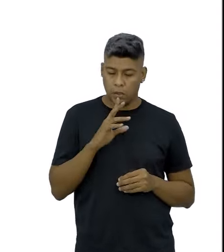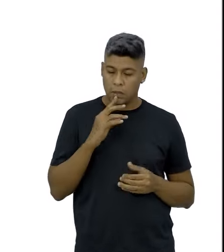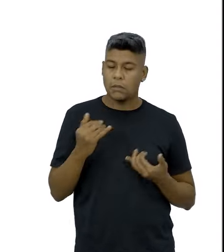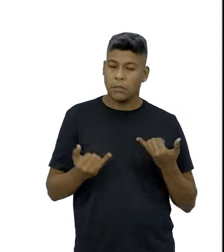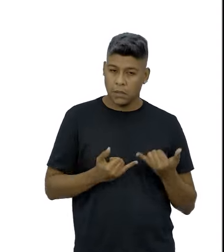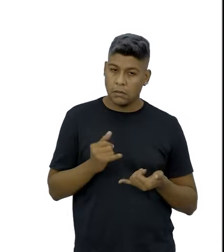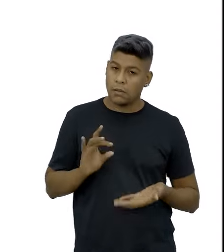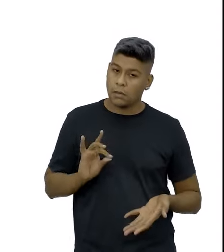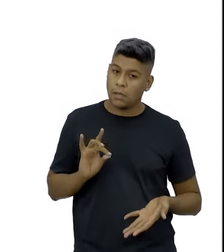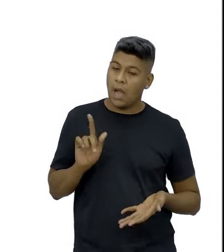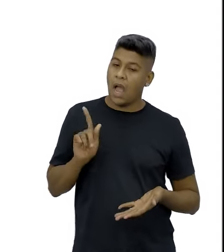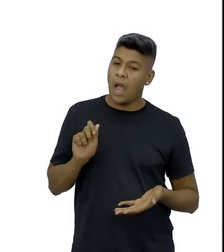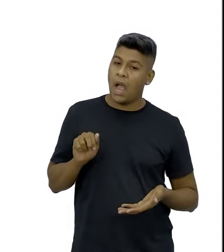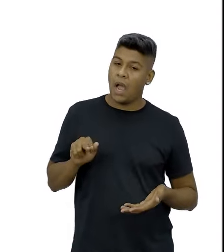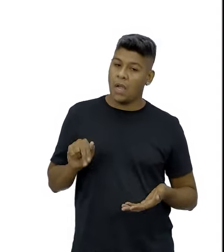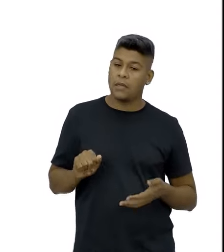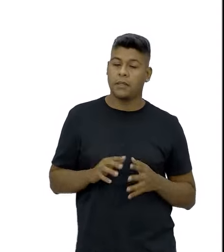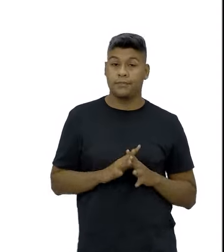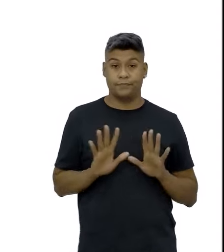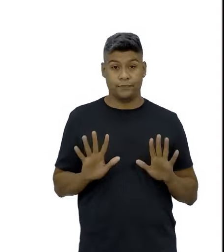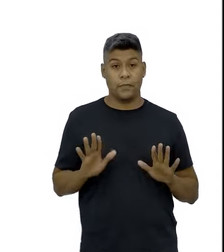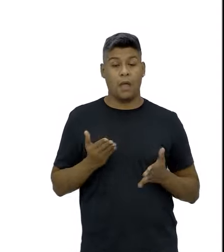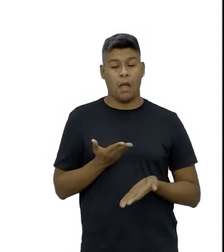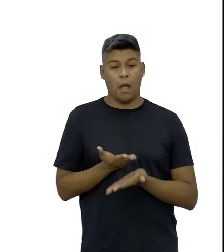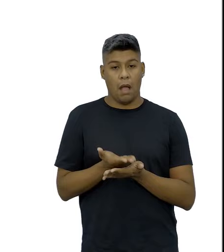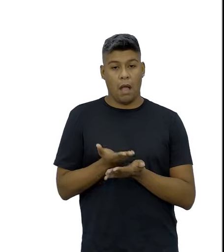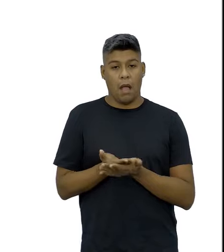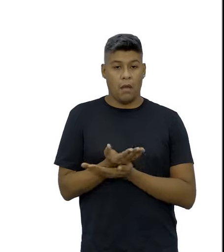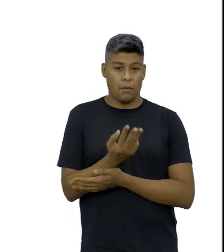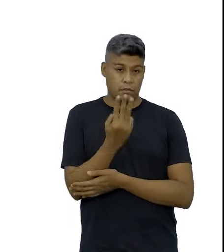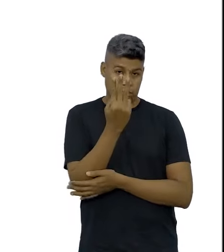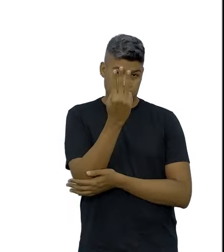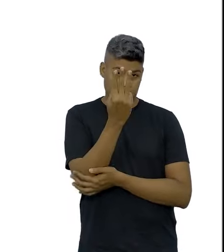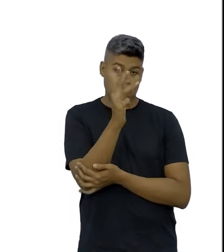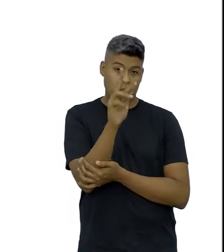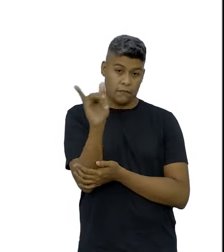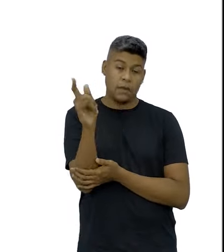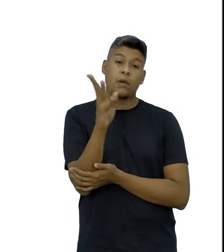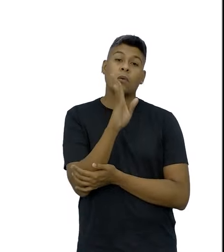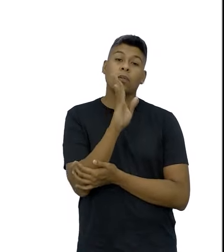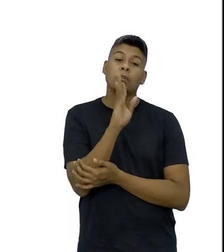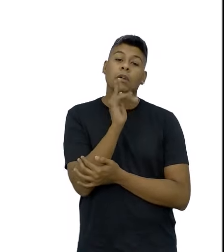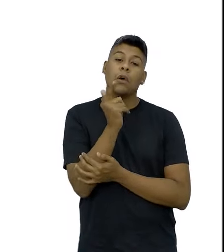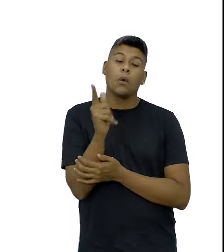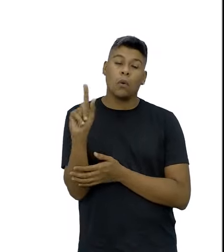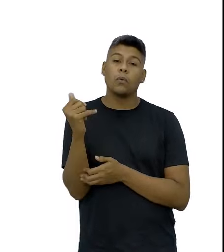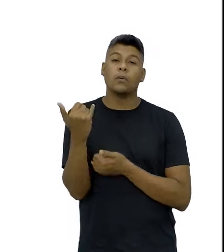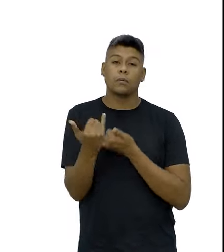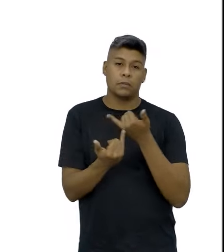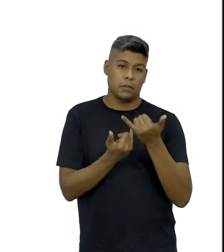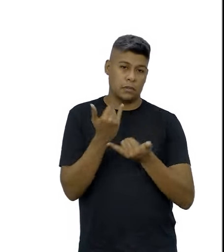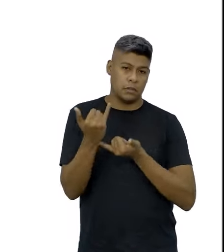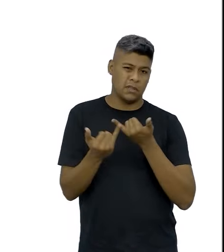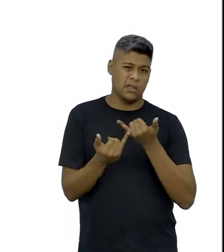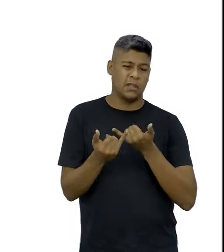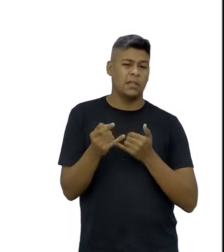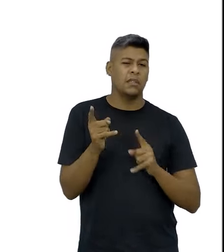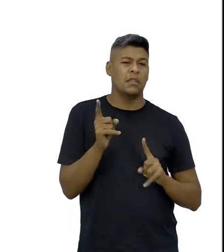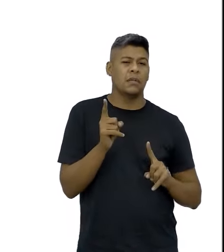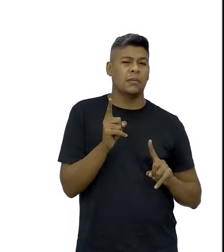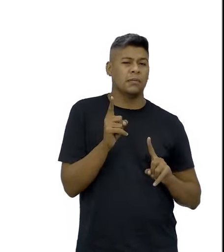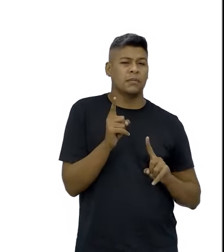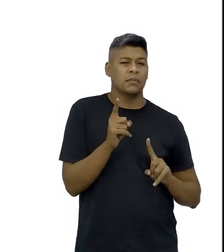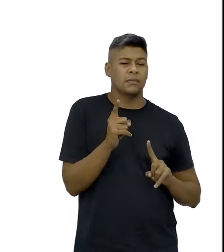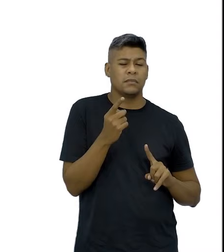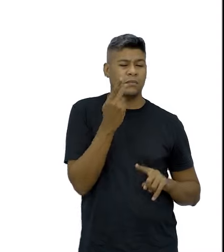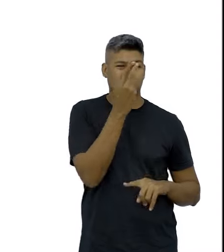Gana. Agora, nesta aula 3, o que eles farão? Eles conhecerão outra brincadeira que é típica da Nigéria. E